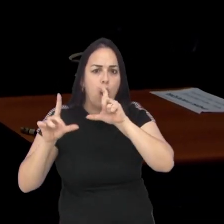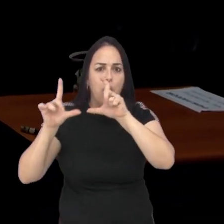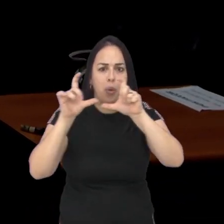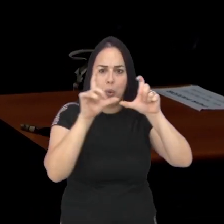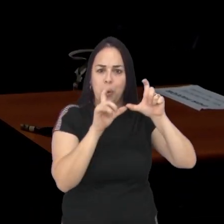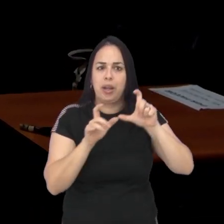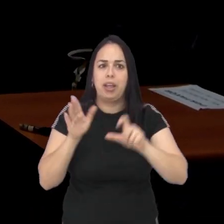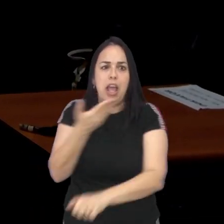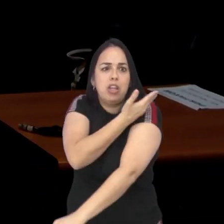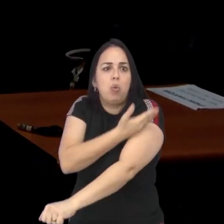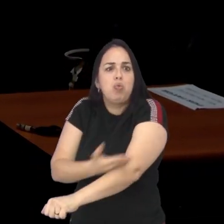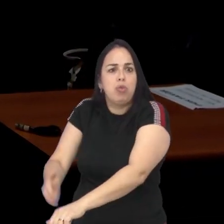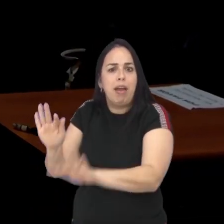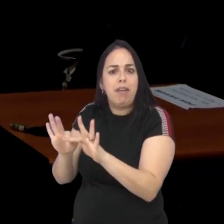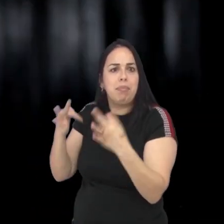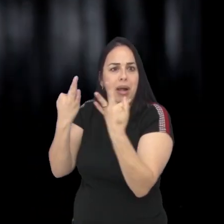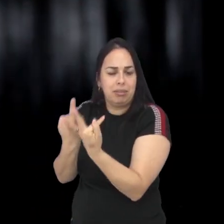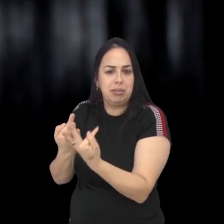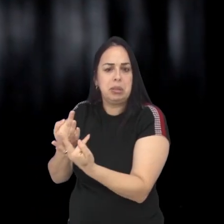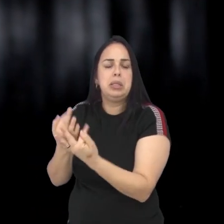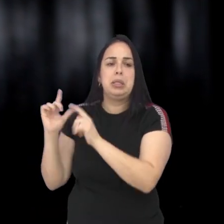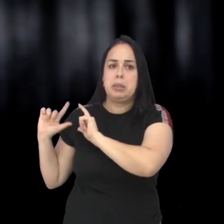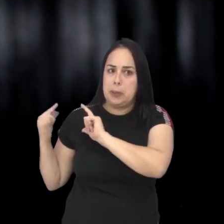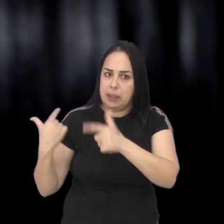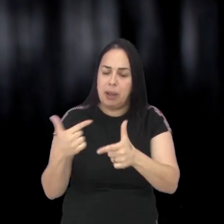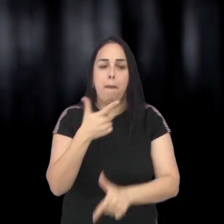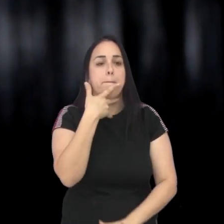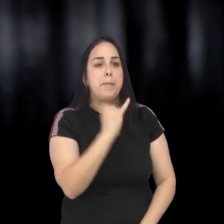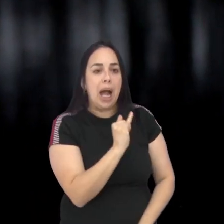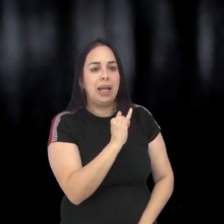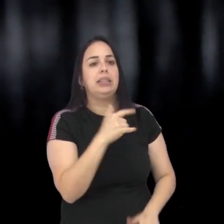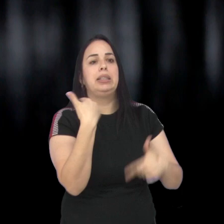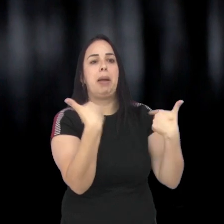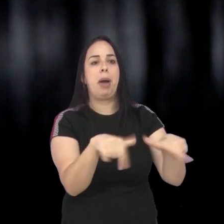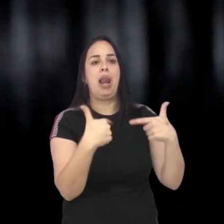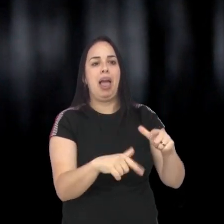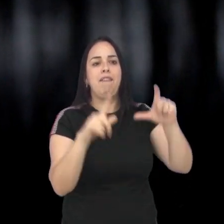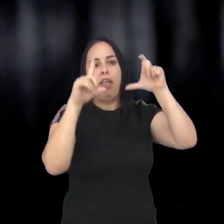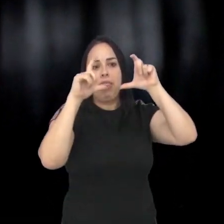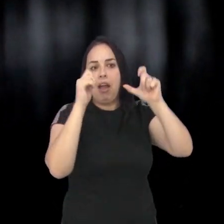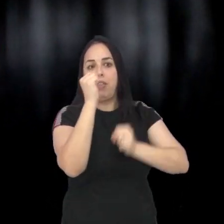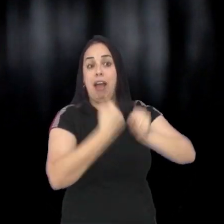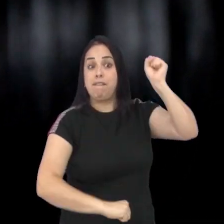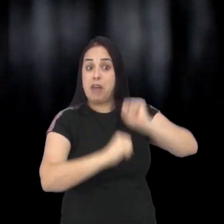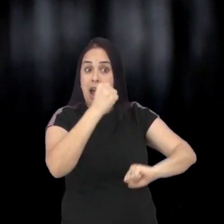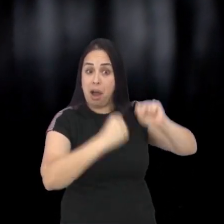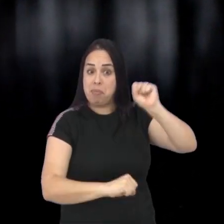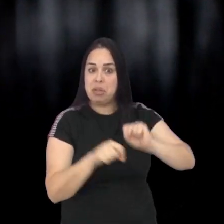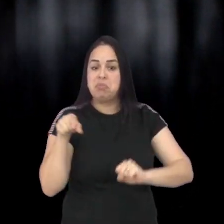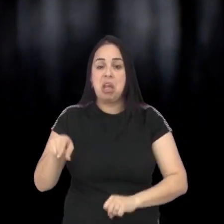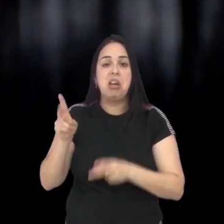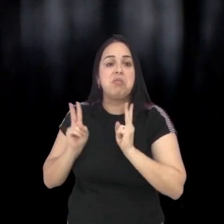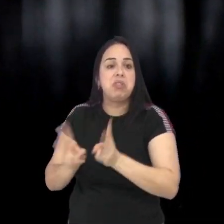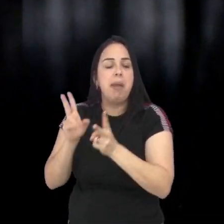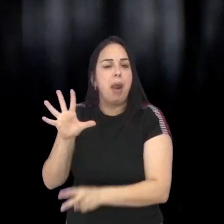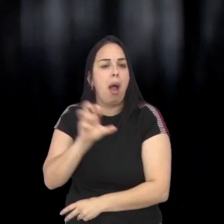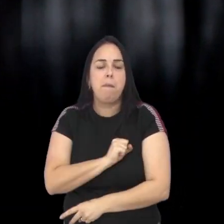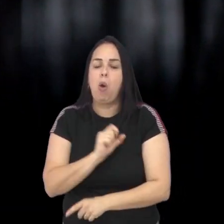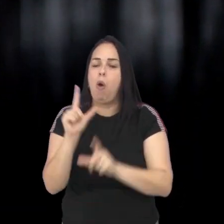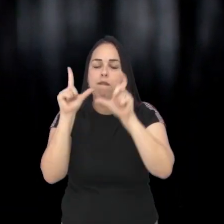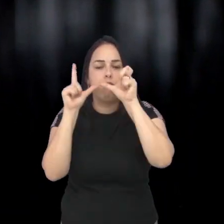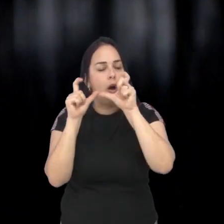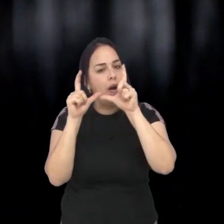faz parte da família do Peterson. O pai trabalhava em uma fábrica de câmeras fotográficas e ele sempre